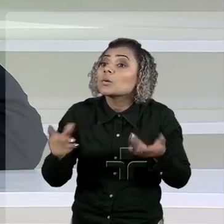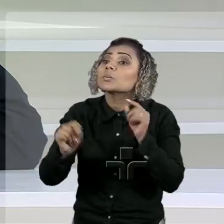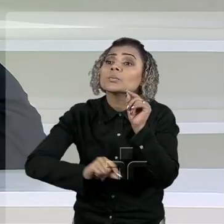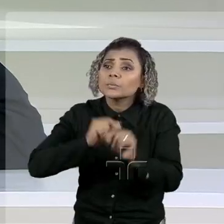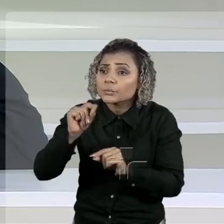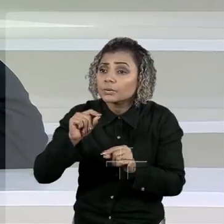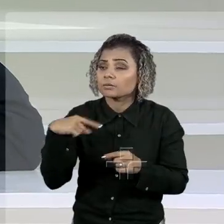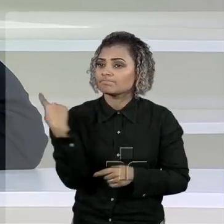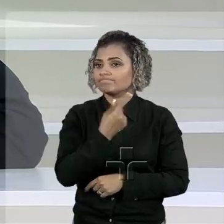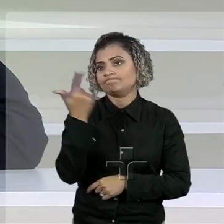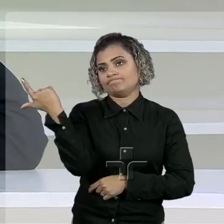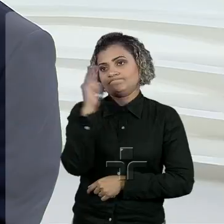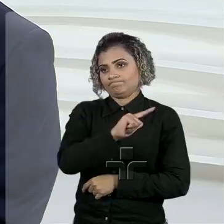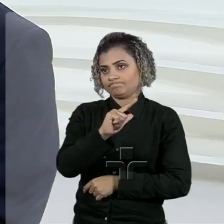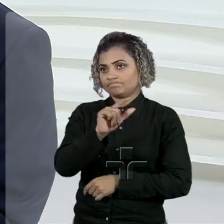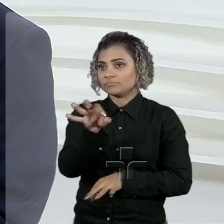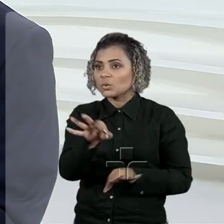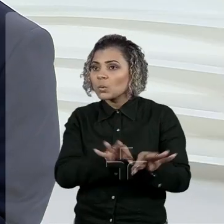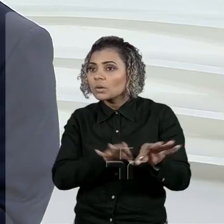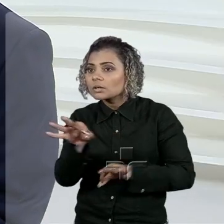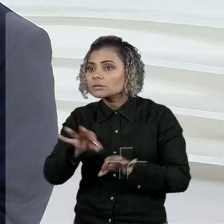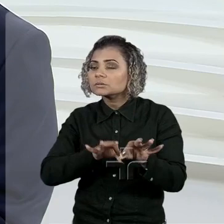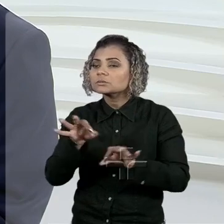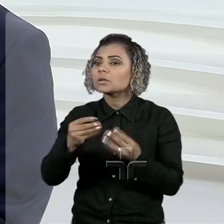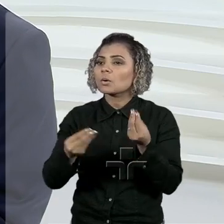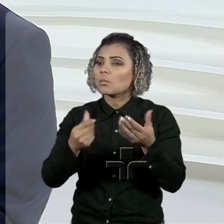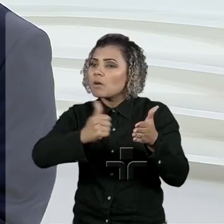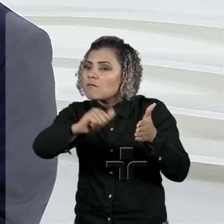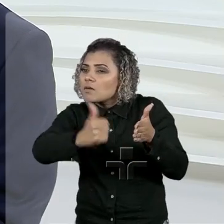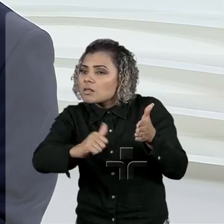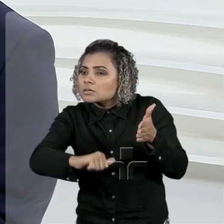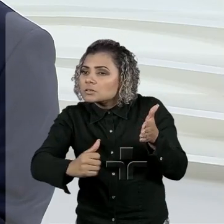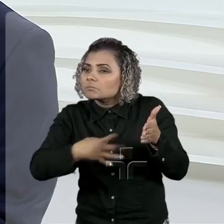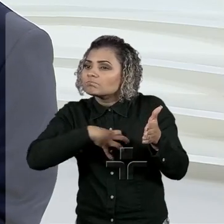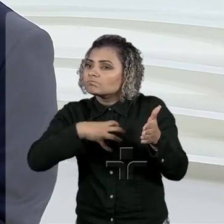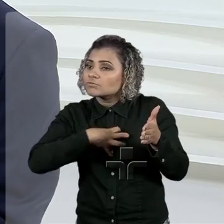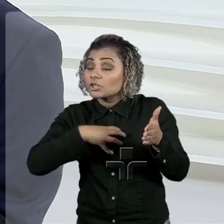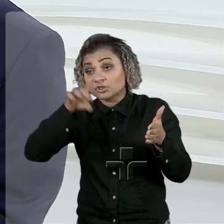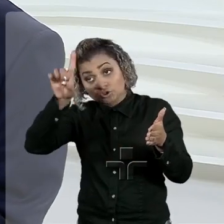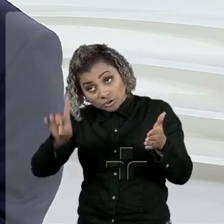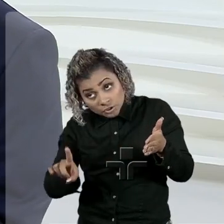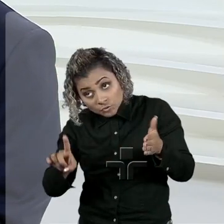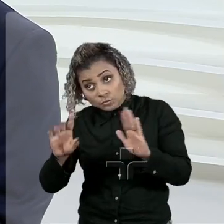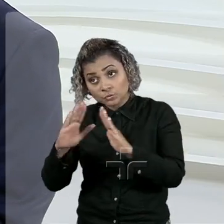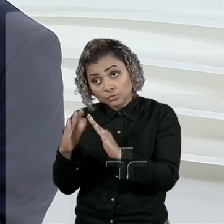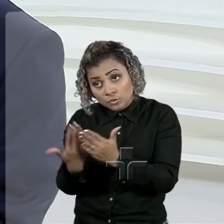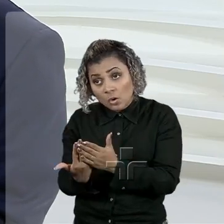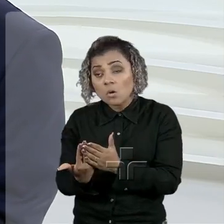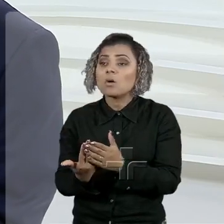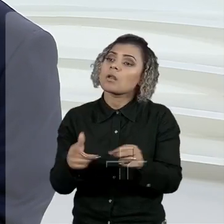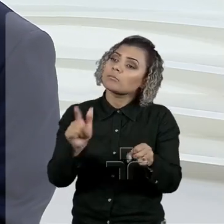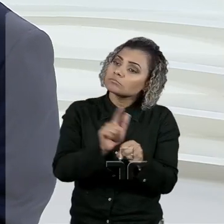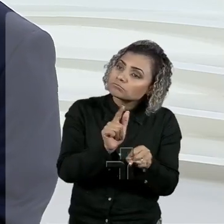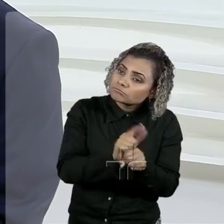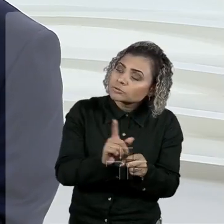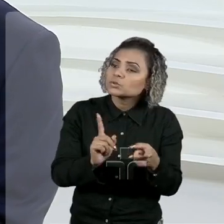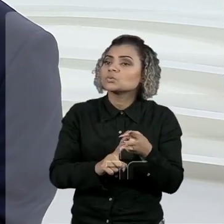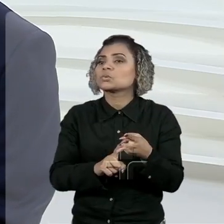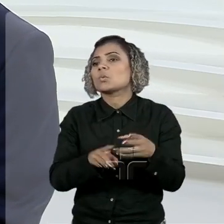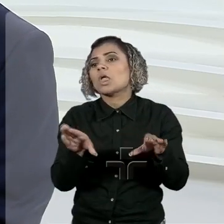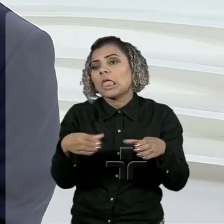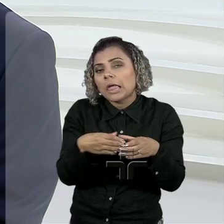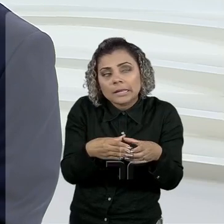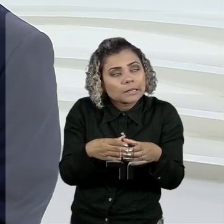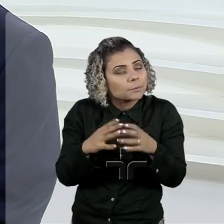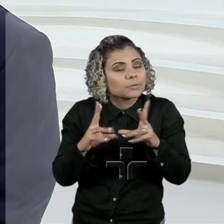gente consiga construir, estruturar um processo de avaliação, seja para o diretor de escola, seja para o dirigente, seja para a equipe